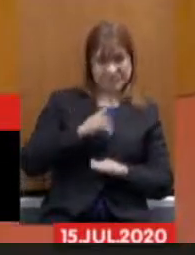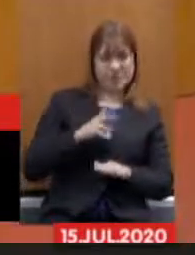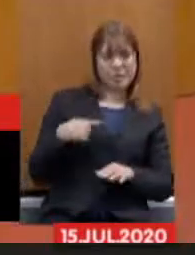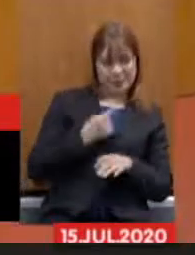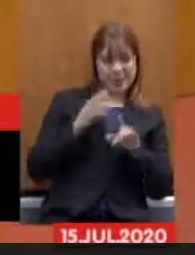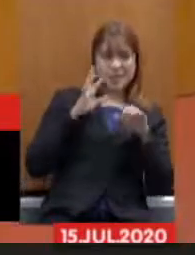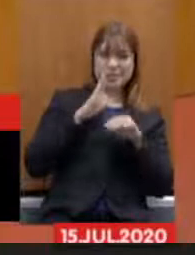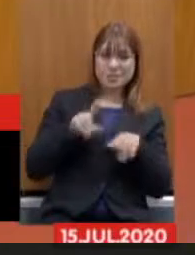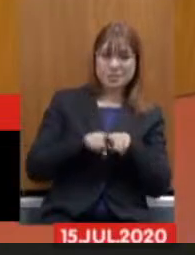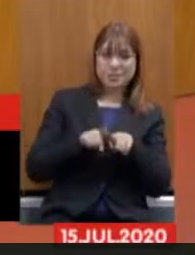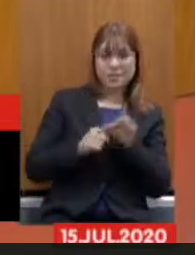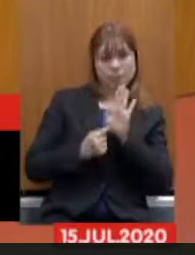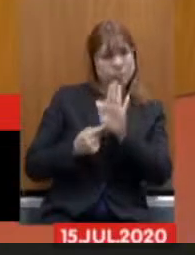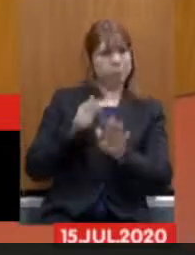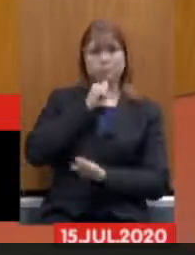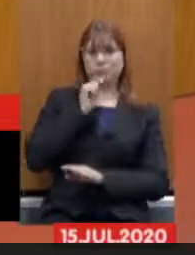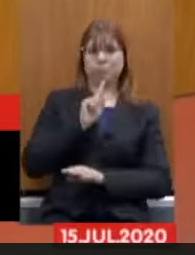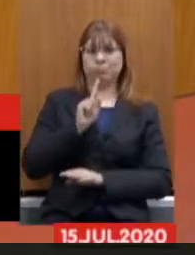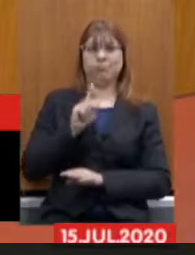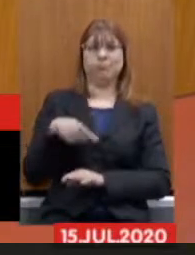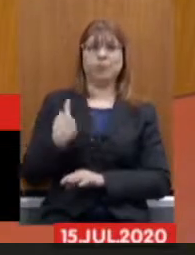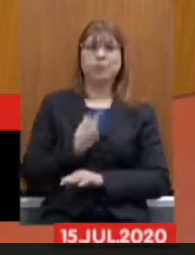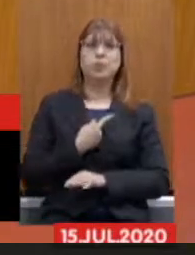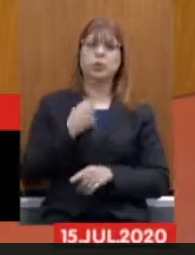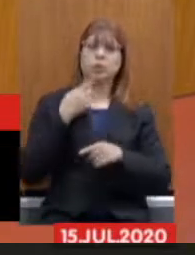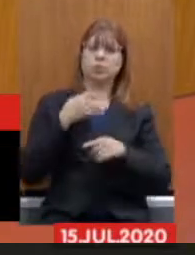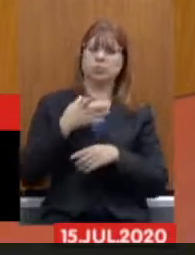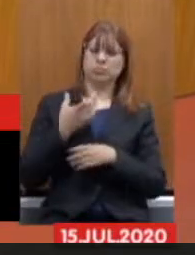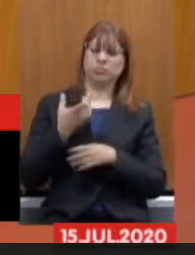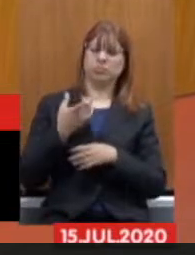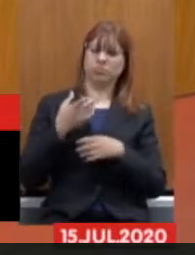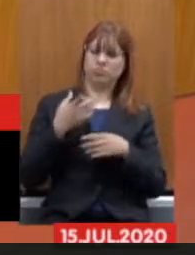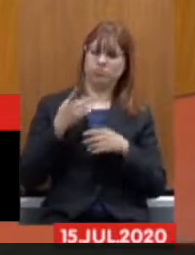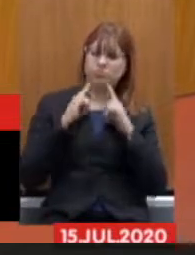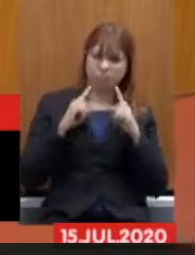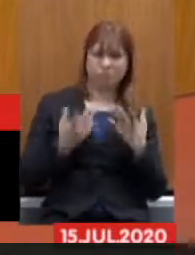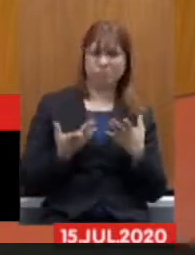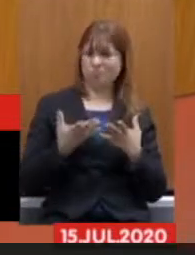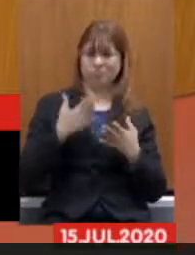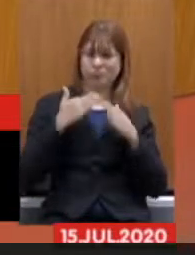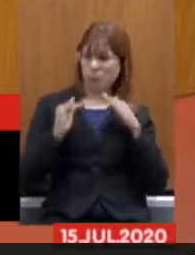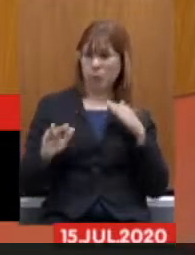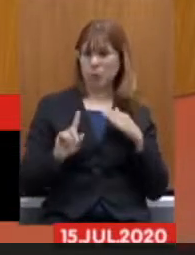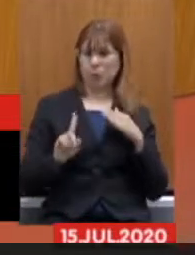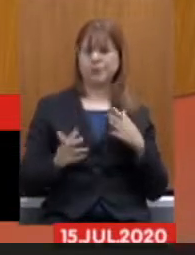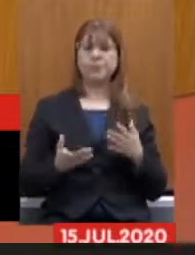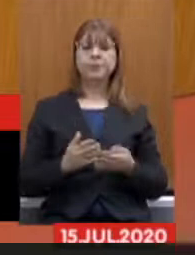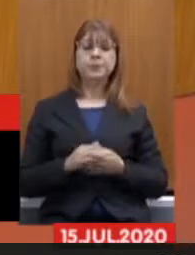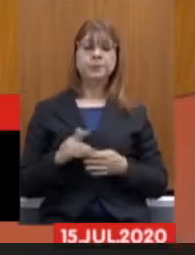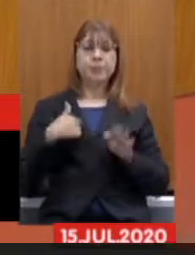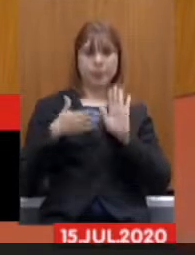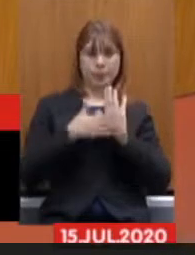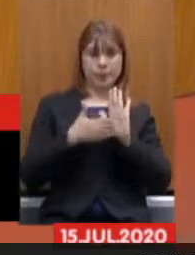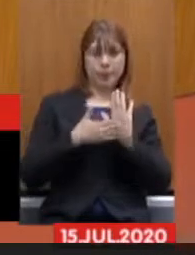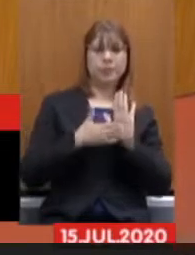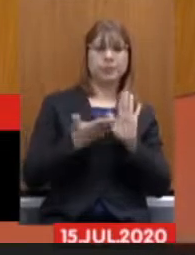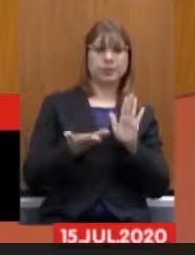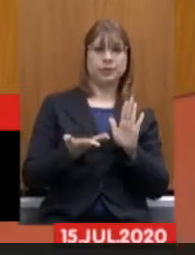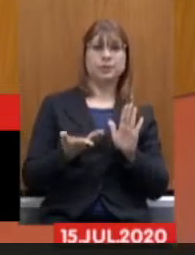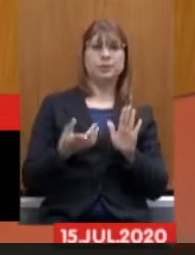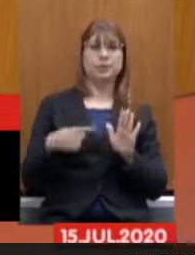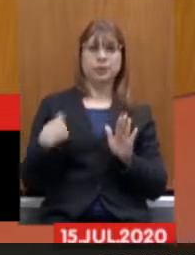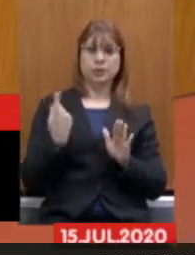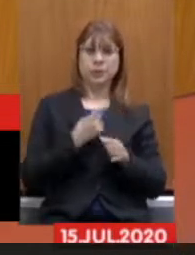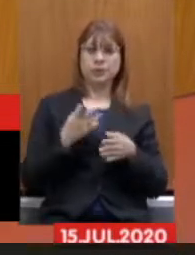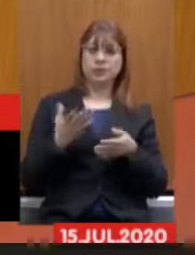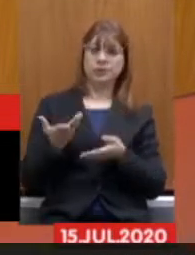também respondemos mas não apresentamos nós fizemos as nossas críticas é mas a proposta que eu fui muito bem contemplada